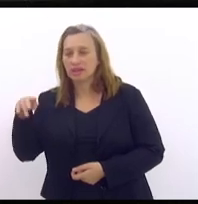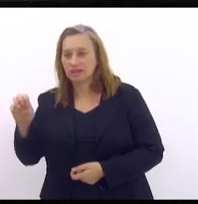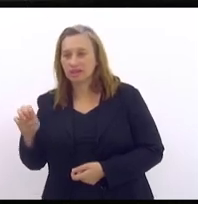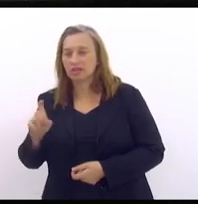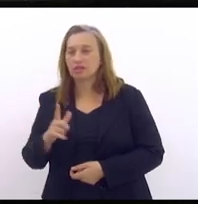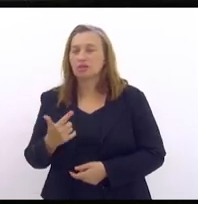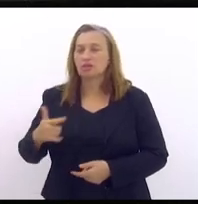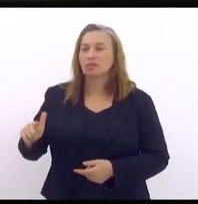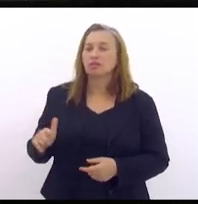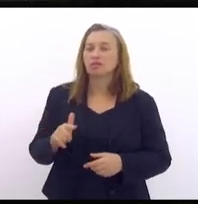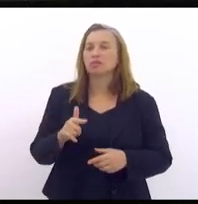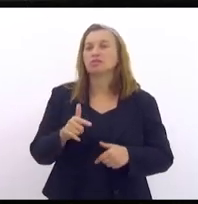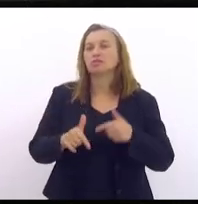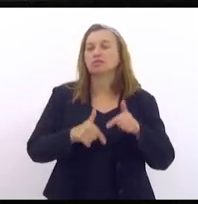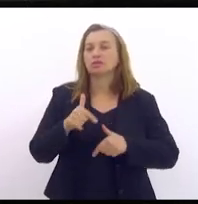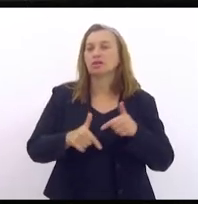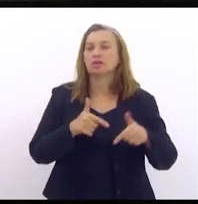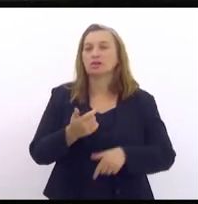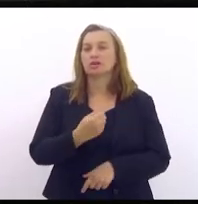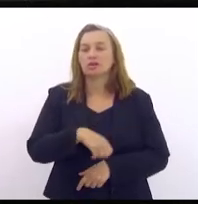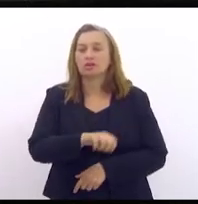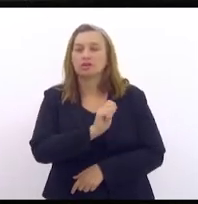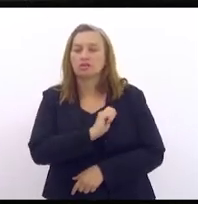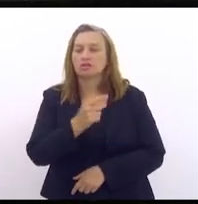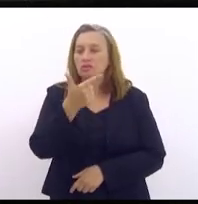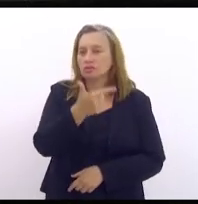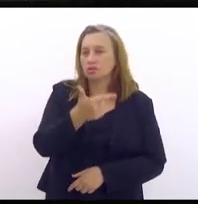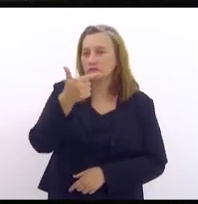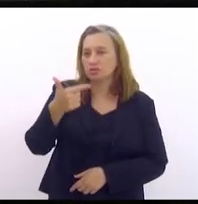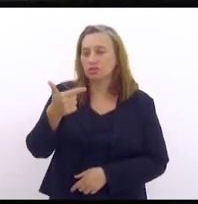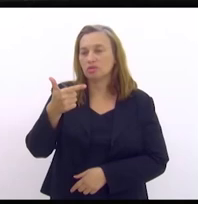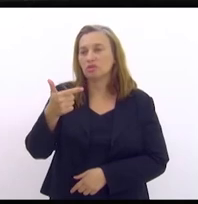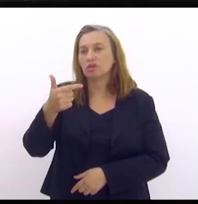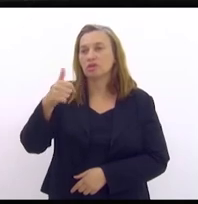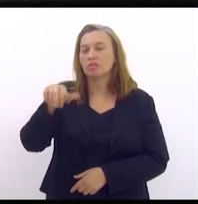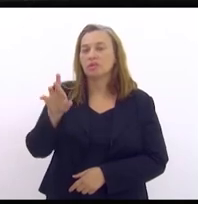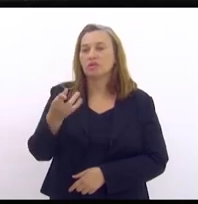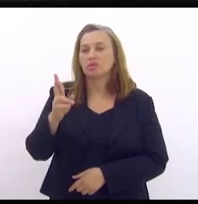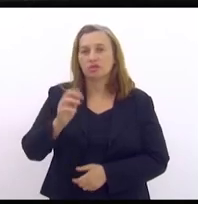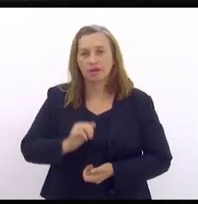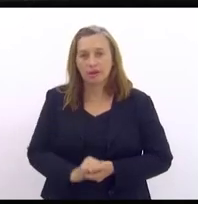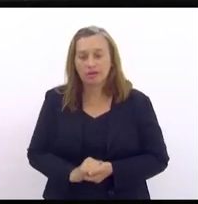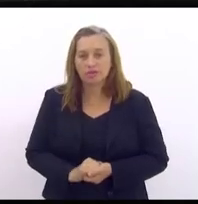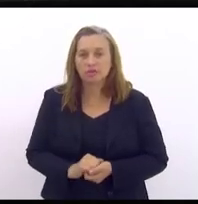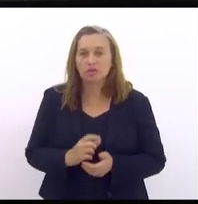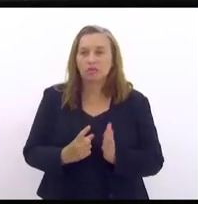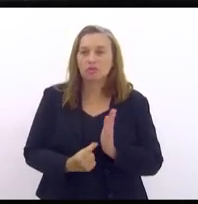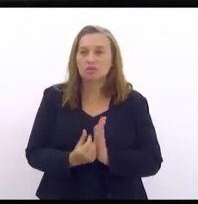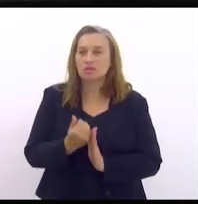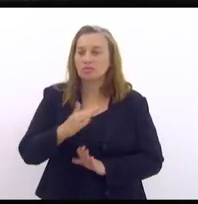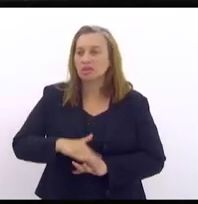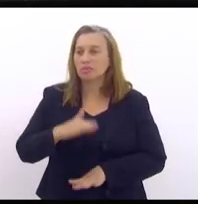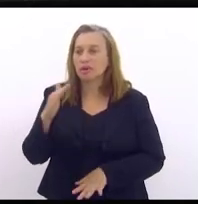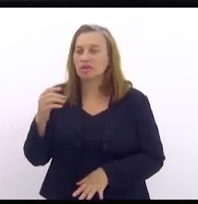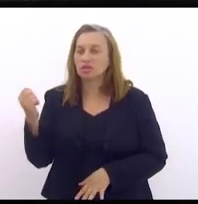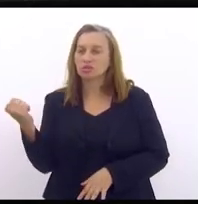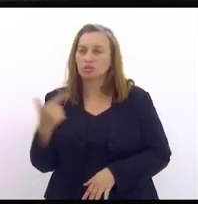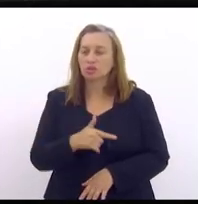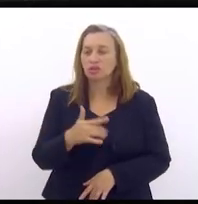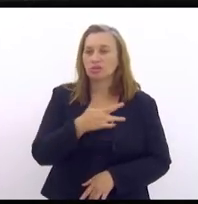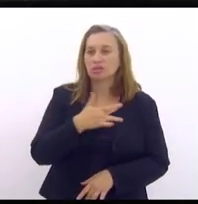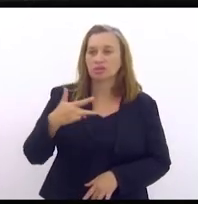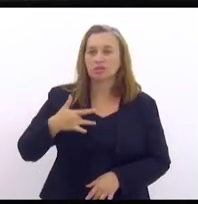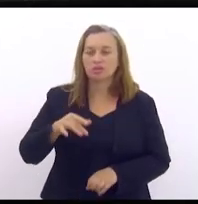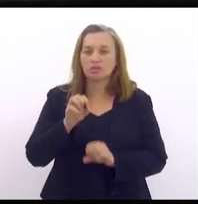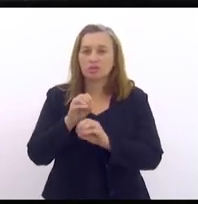a renúncia fiscal prevista é de 22 bilhões de reais, um orçamento maior do que o da saúde e da